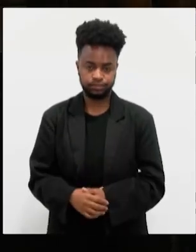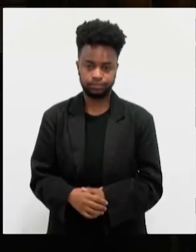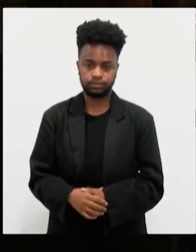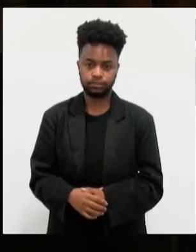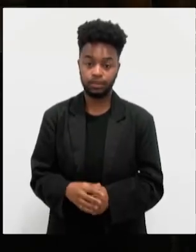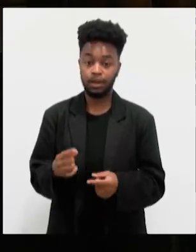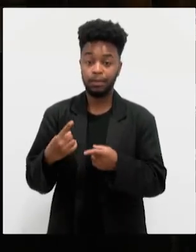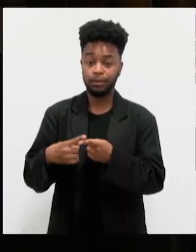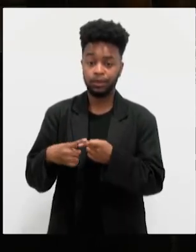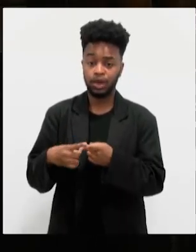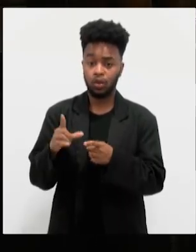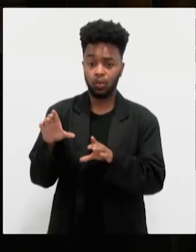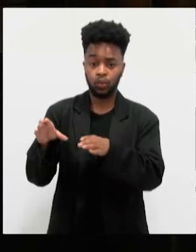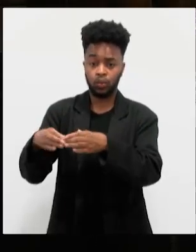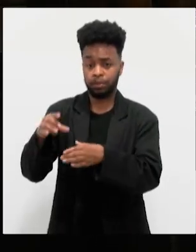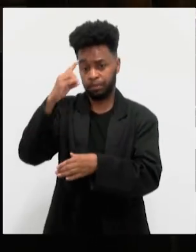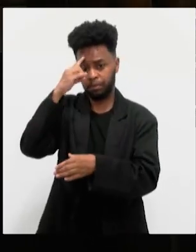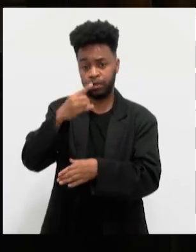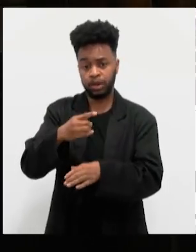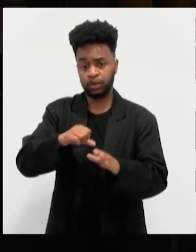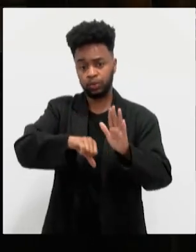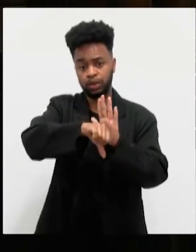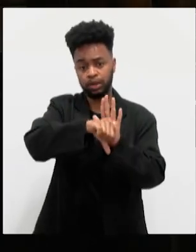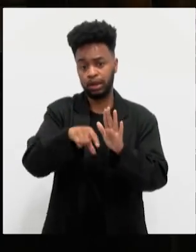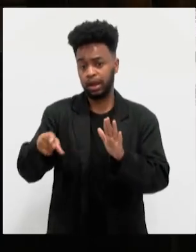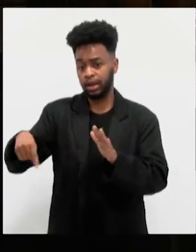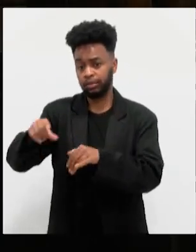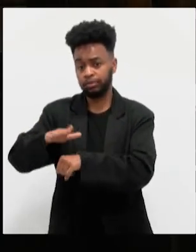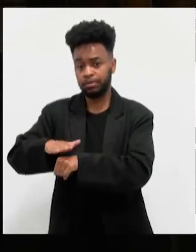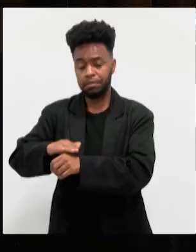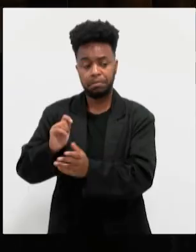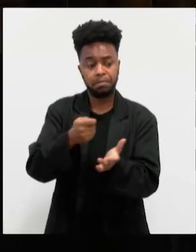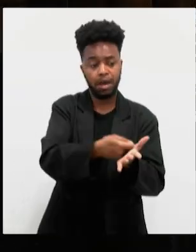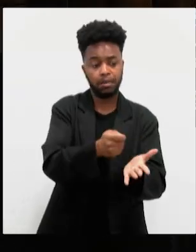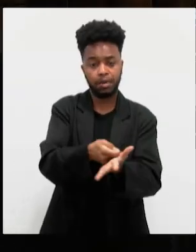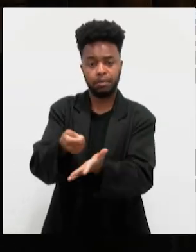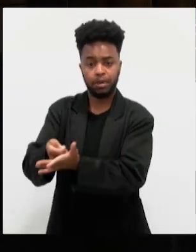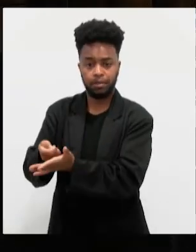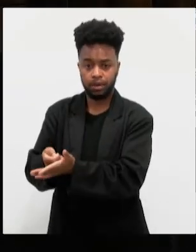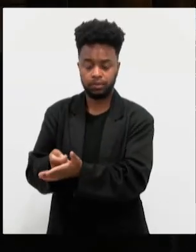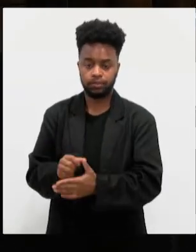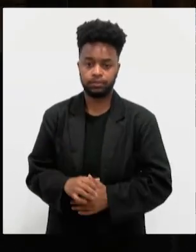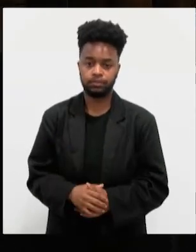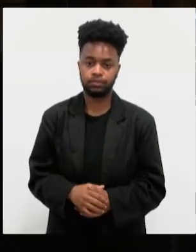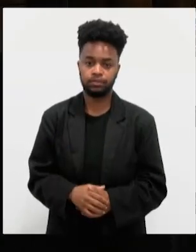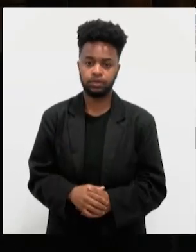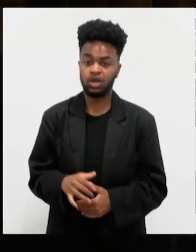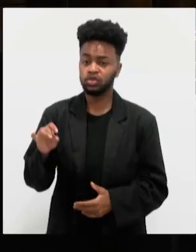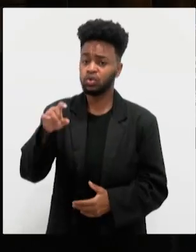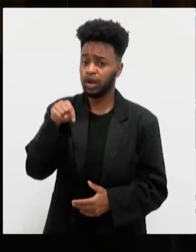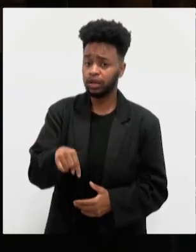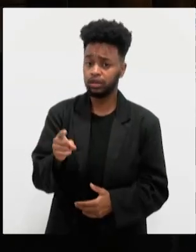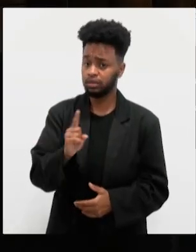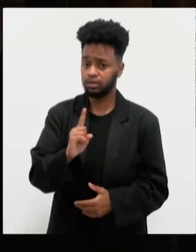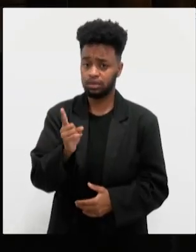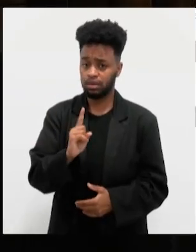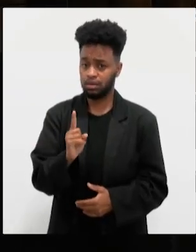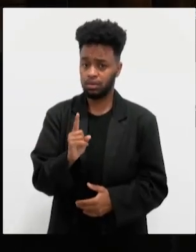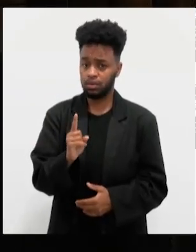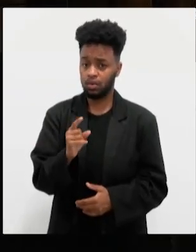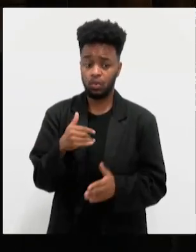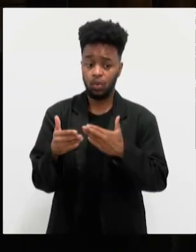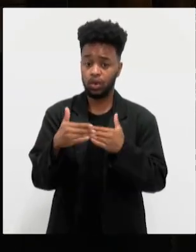são os barões dos crimes. Eles que patrocinam tudo. Isso não é só aqui. É assim